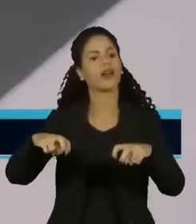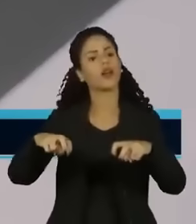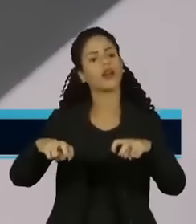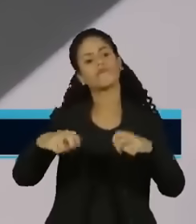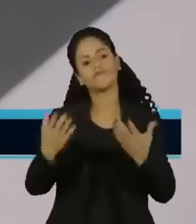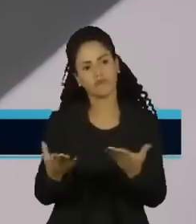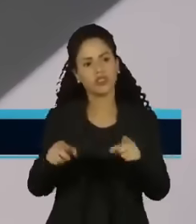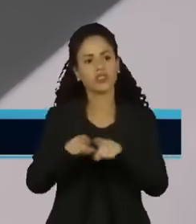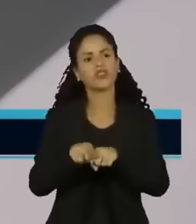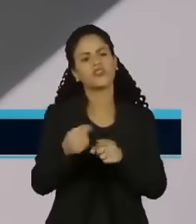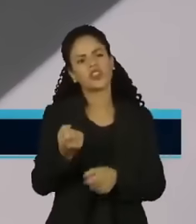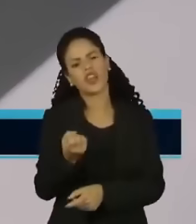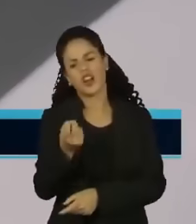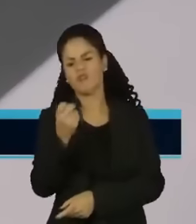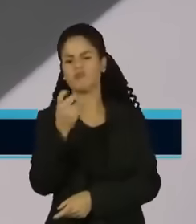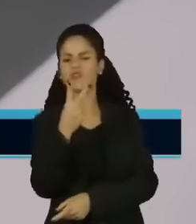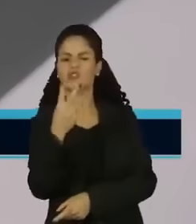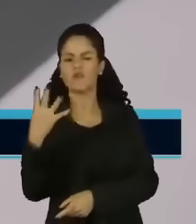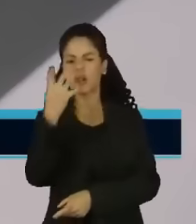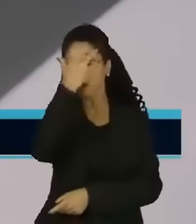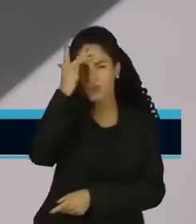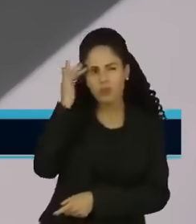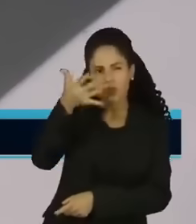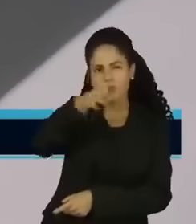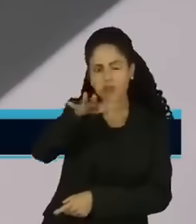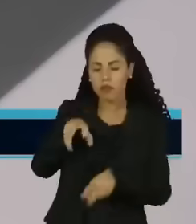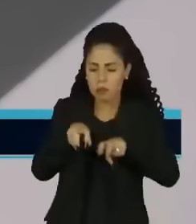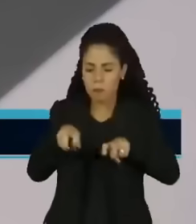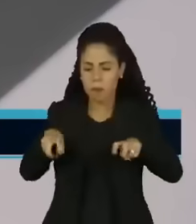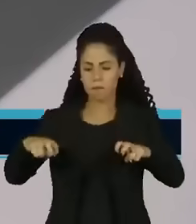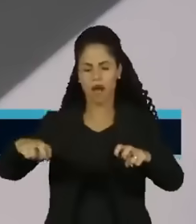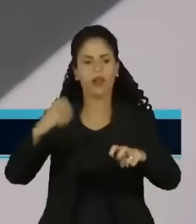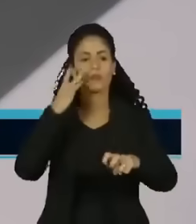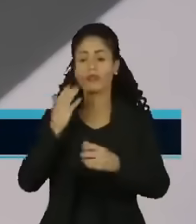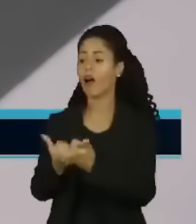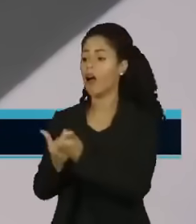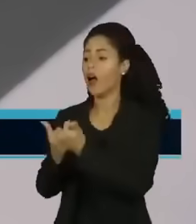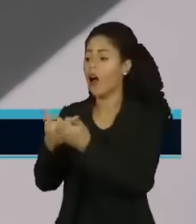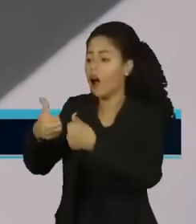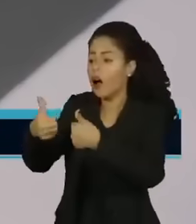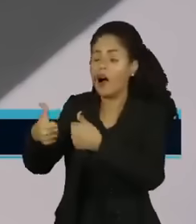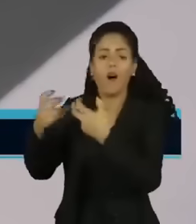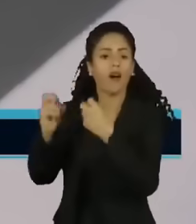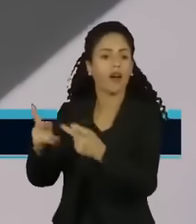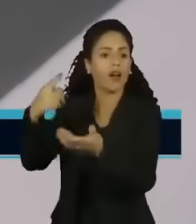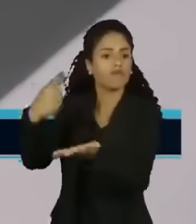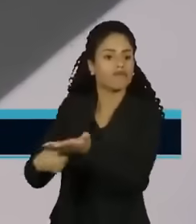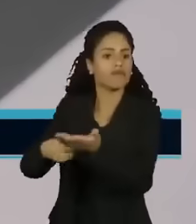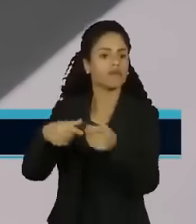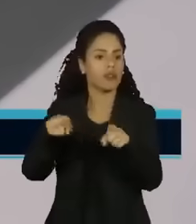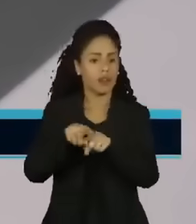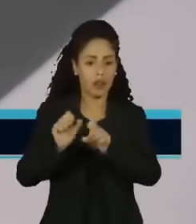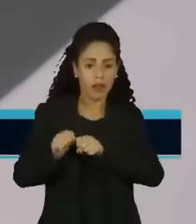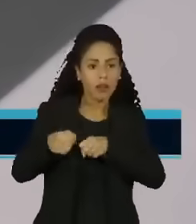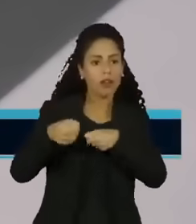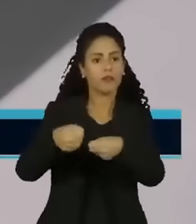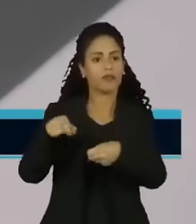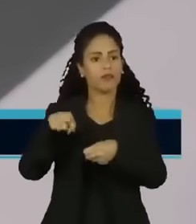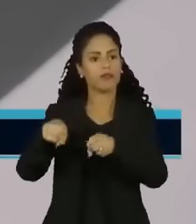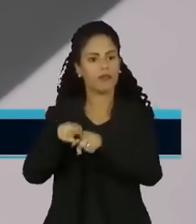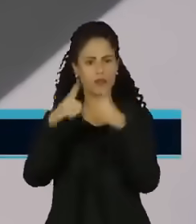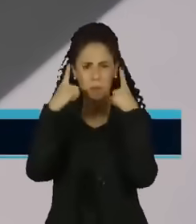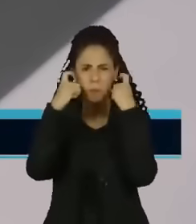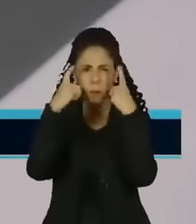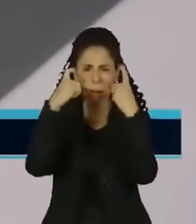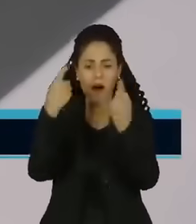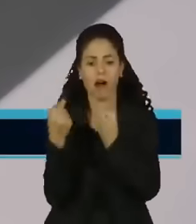dúzias. Eles são coniventes. Aqueles que saíram da reunião e não falaram o que aconteceu lá, que era uma defesa da abolição violenta do